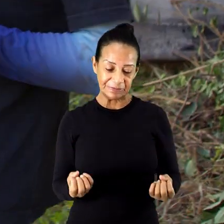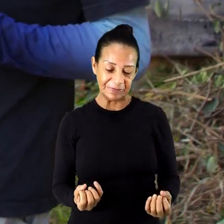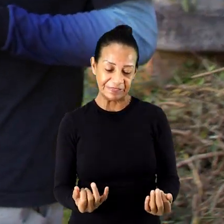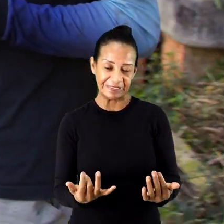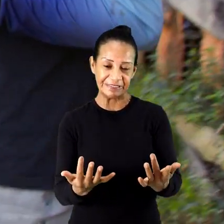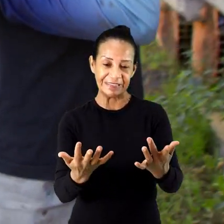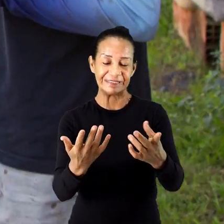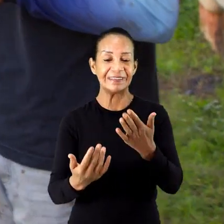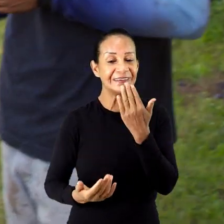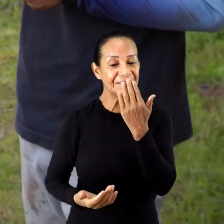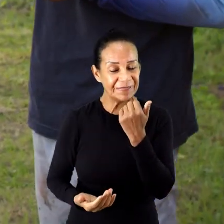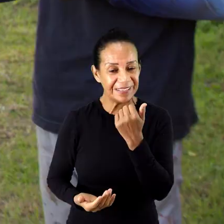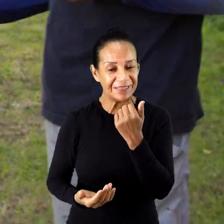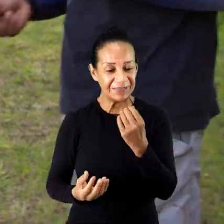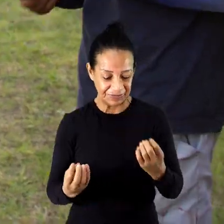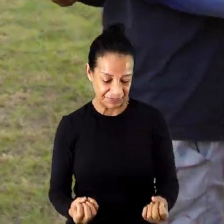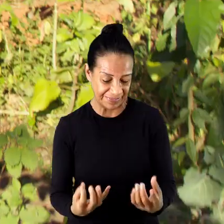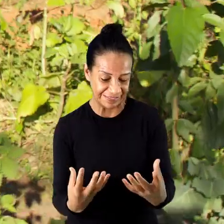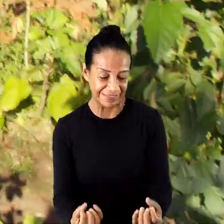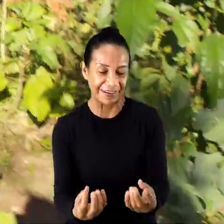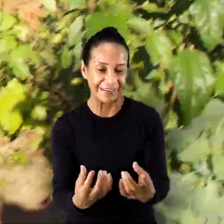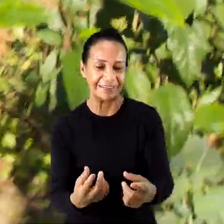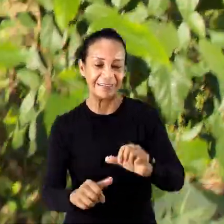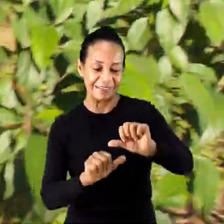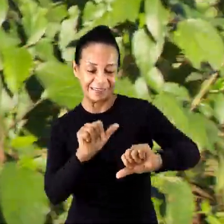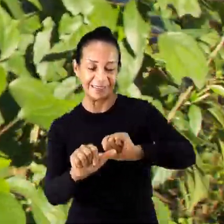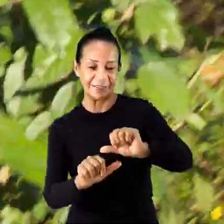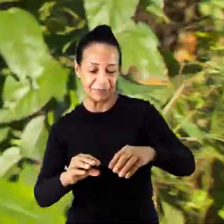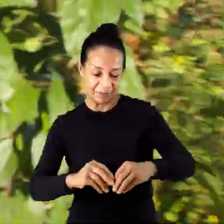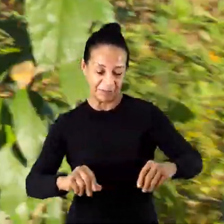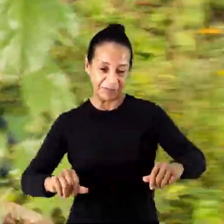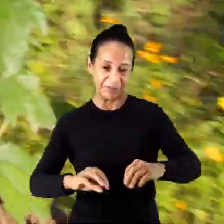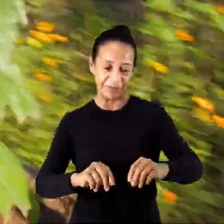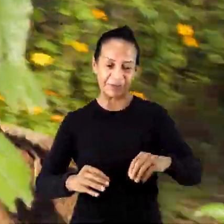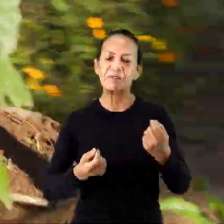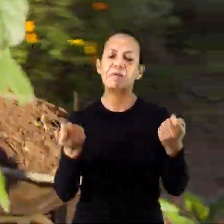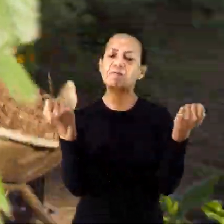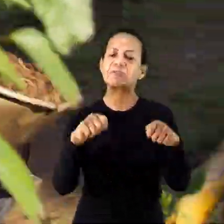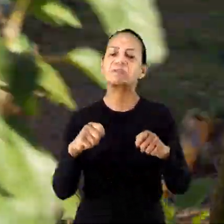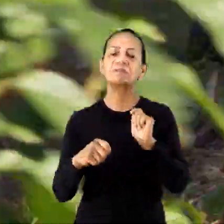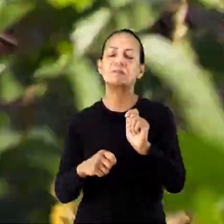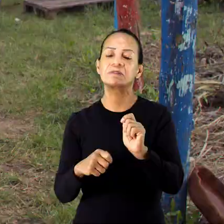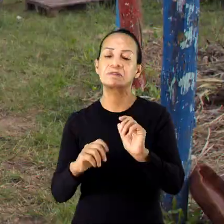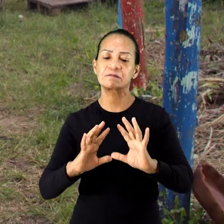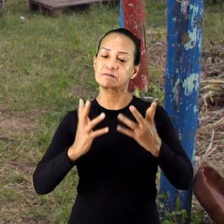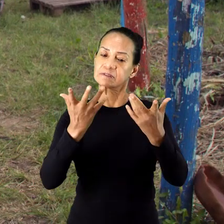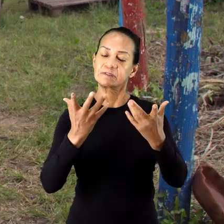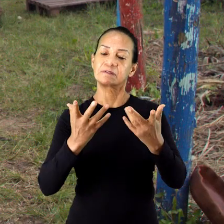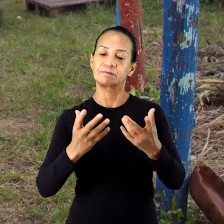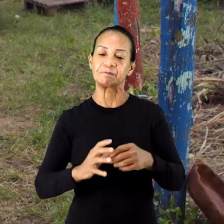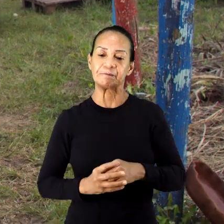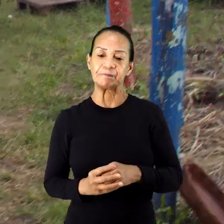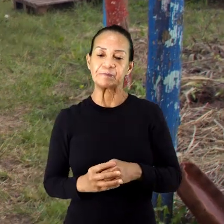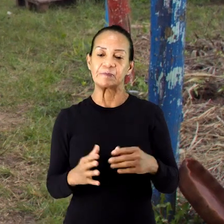as plantas crescendo, né? Ter alimento aqui, plantado, transformar solo, ver como é possível, né?